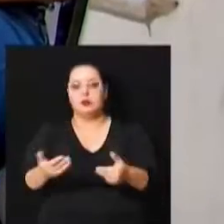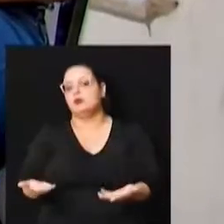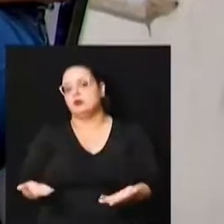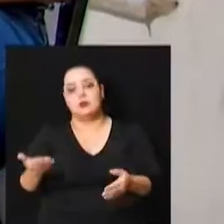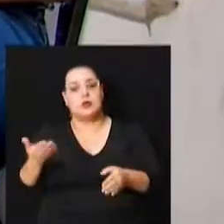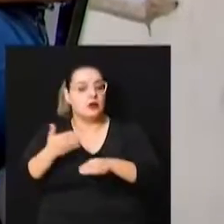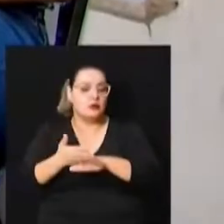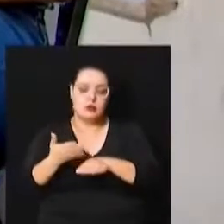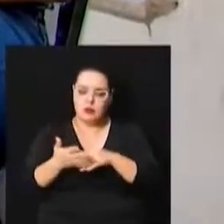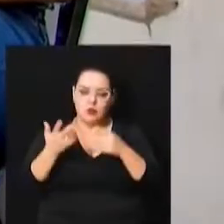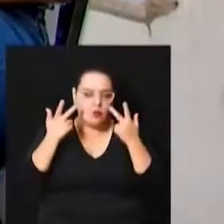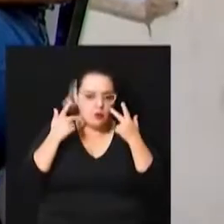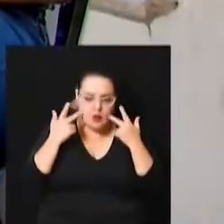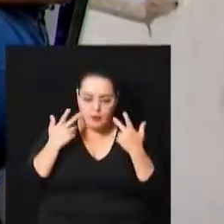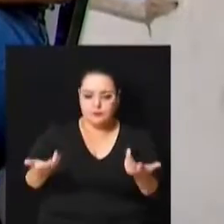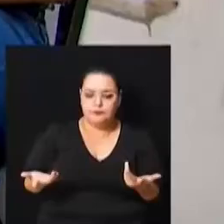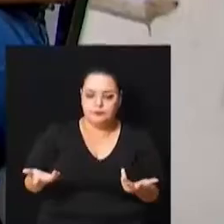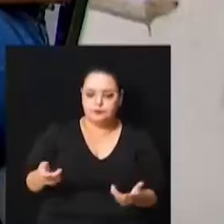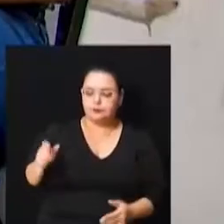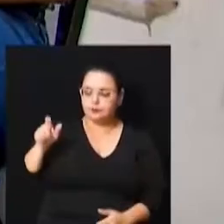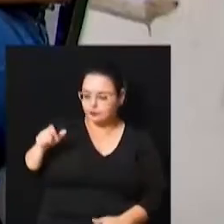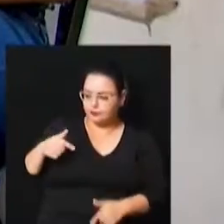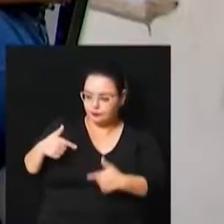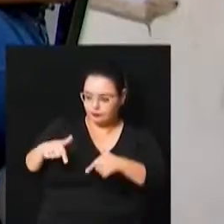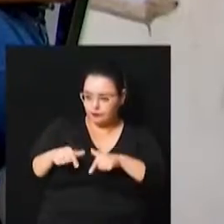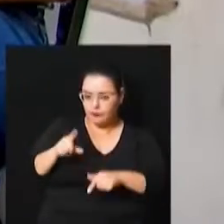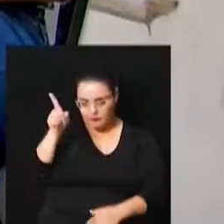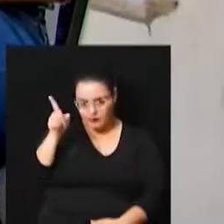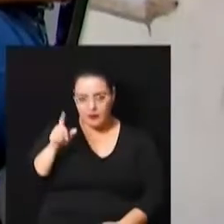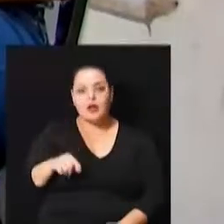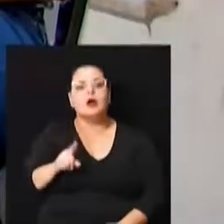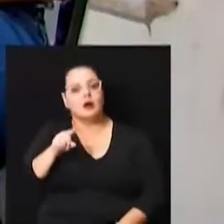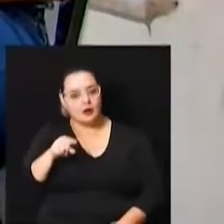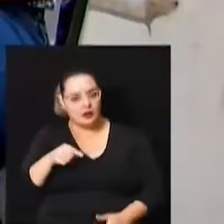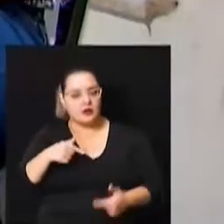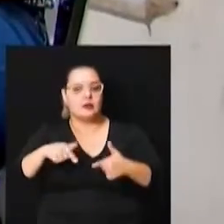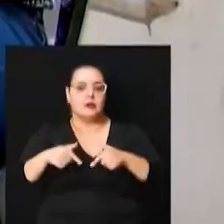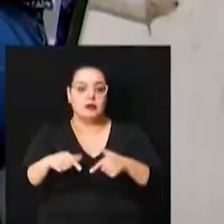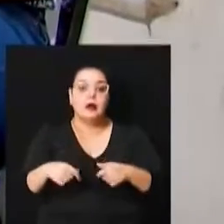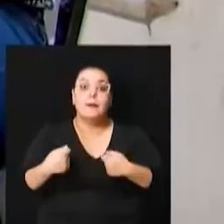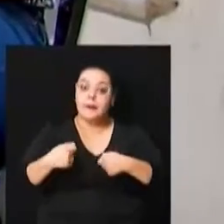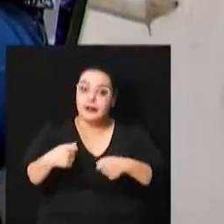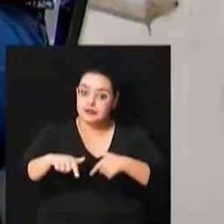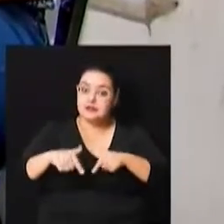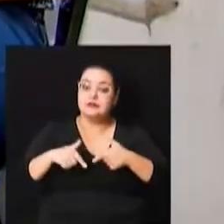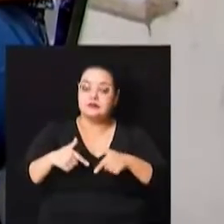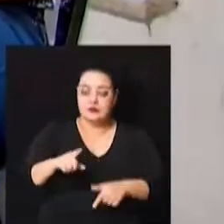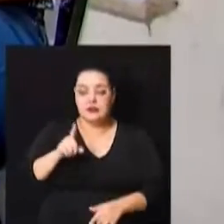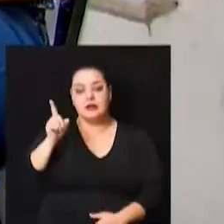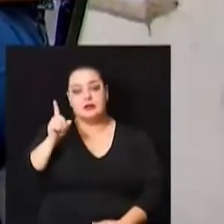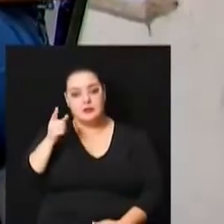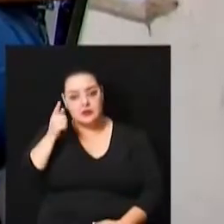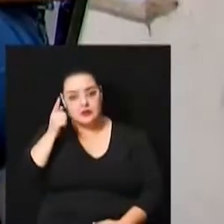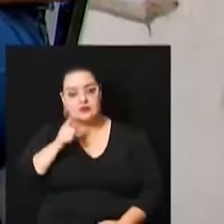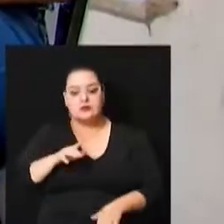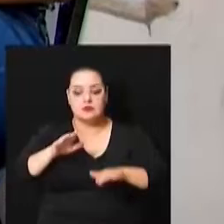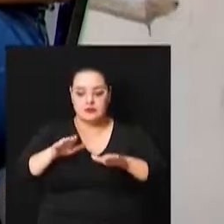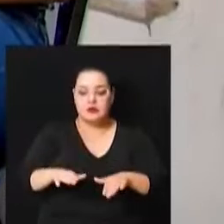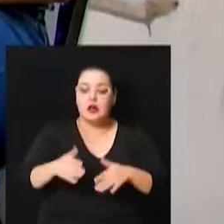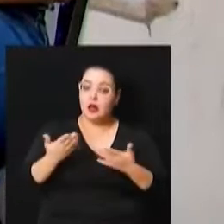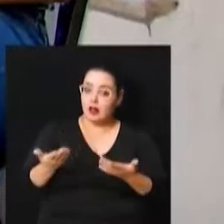Acho que faz parte. Aliás, você vai trabalhar lá? Vou trabalhar lá. Preciso trabalhar lá para conseguir me